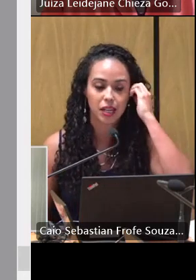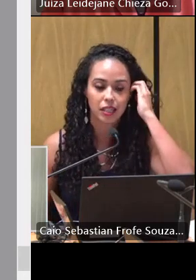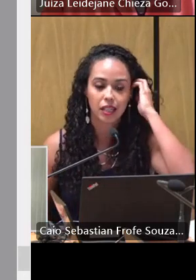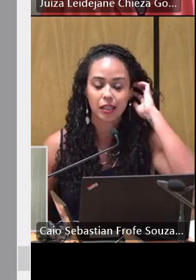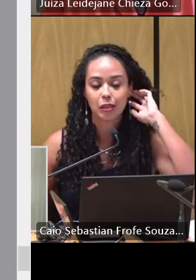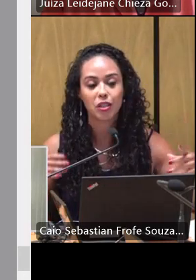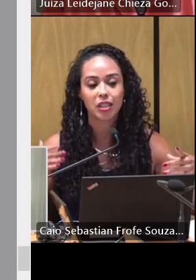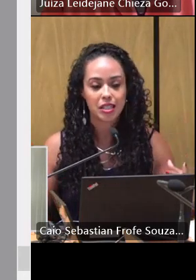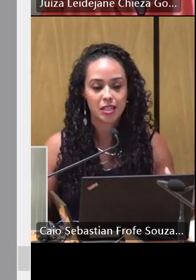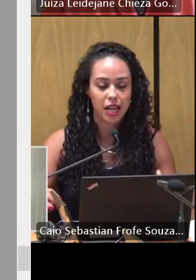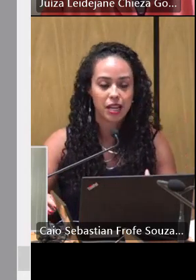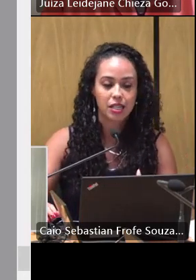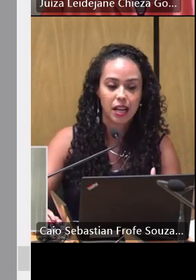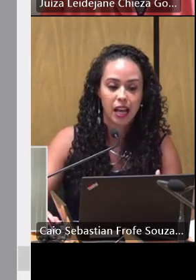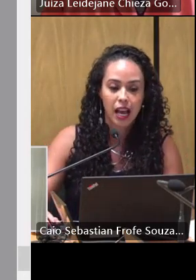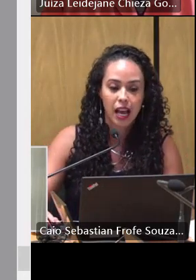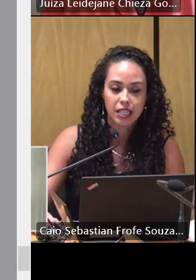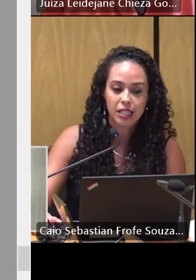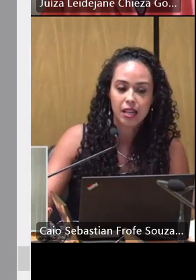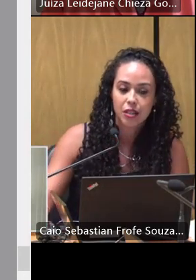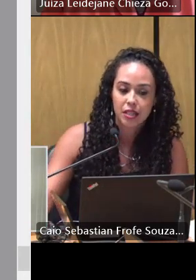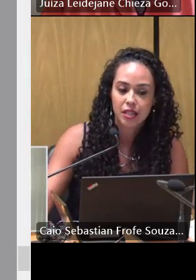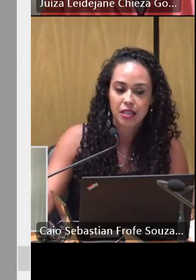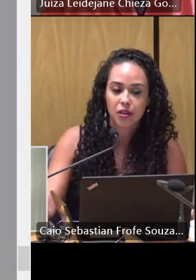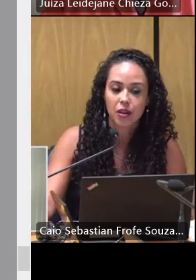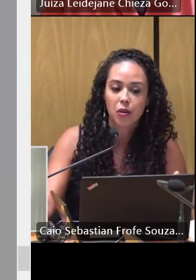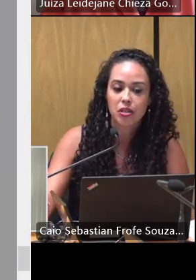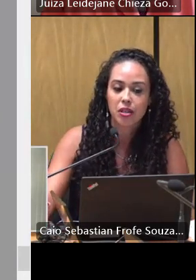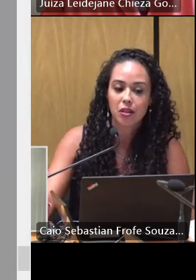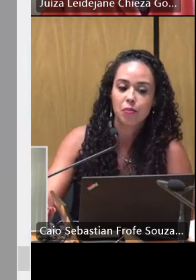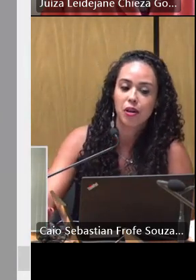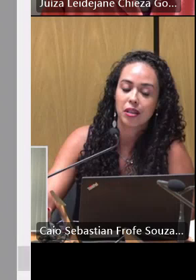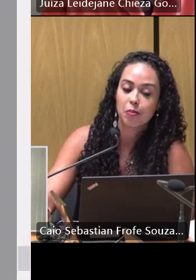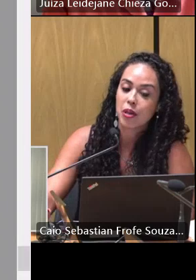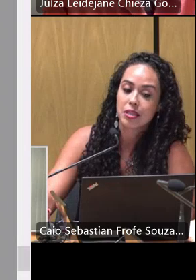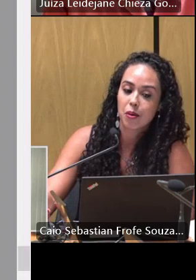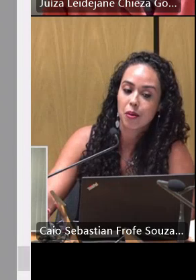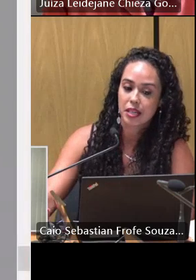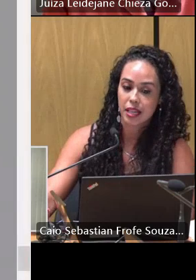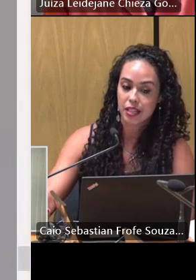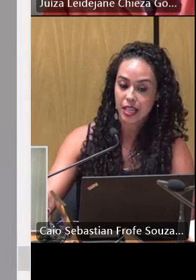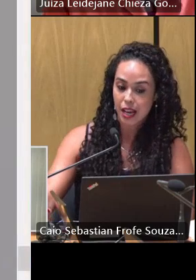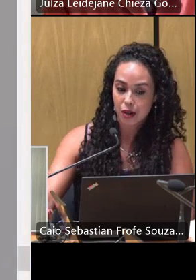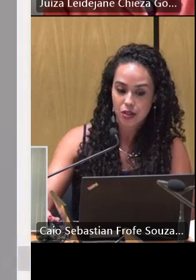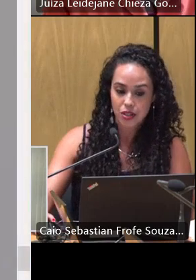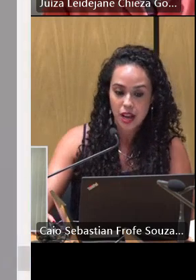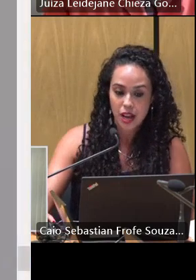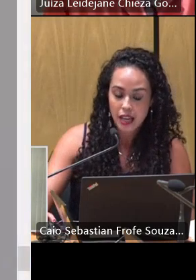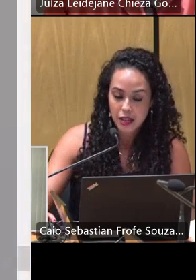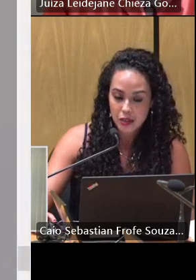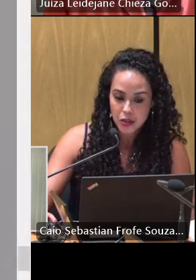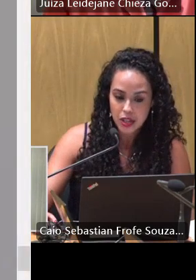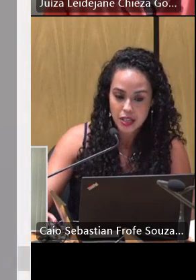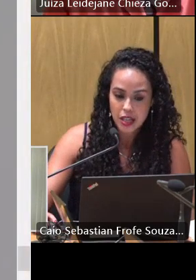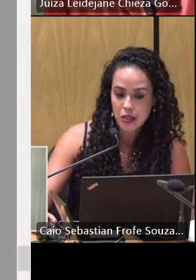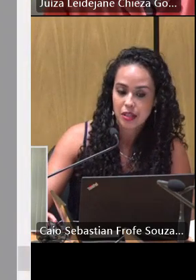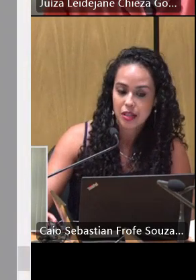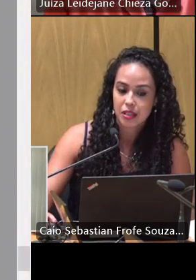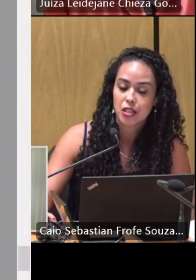semana por conta desse mês né a gente tem 56,1 por na da população brasileira de negros aqui no Rio de